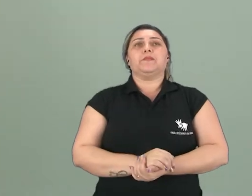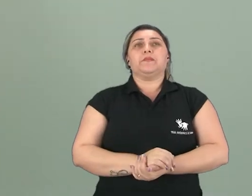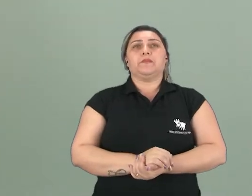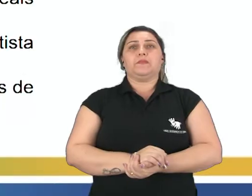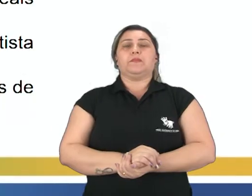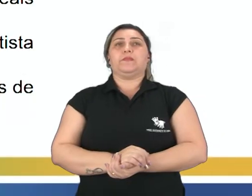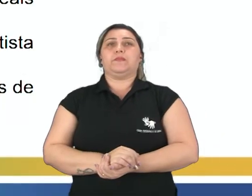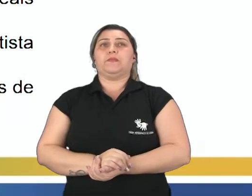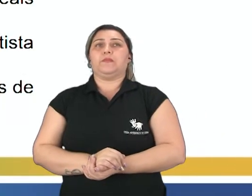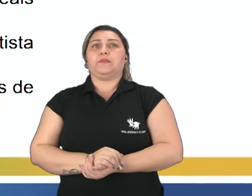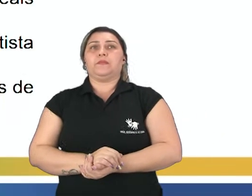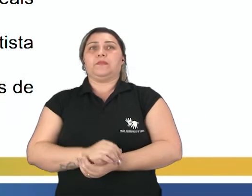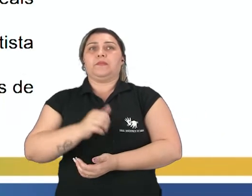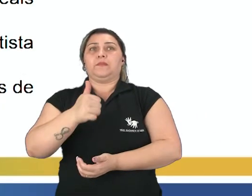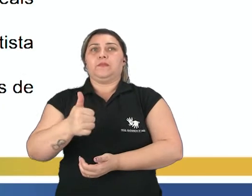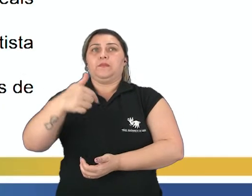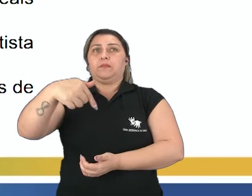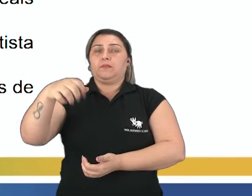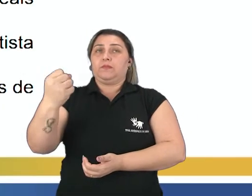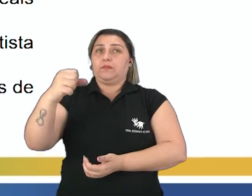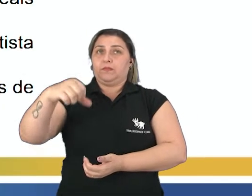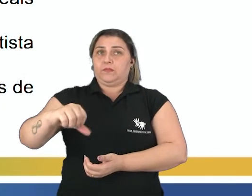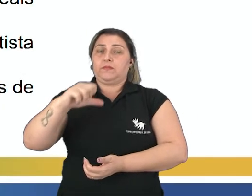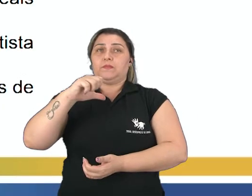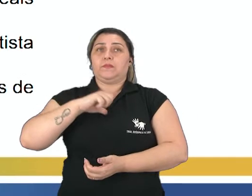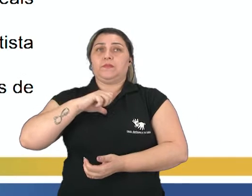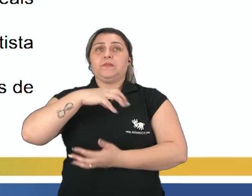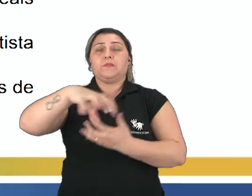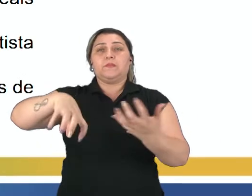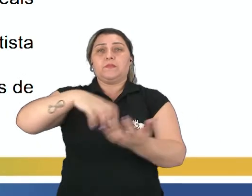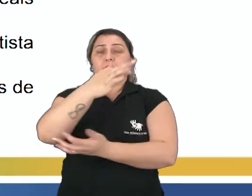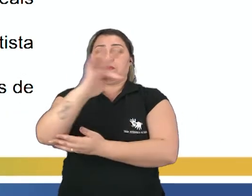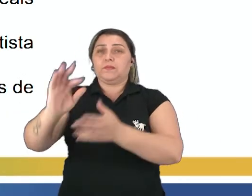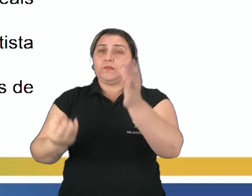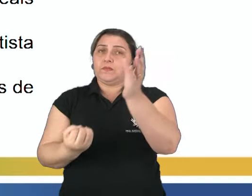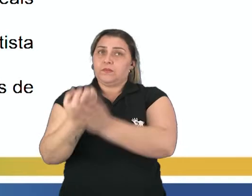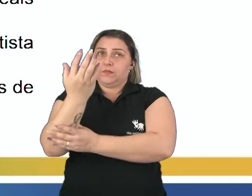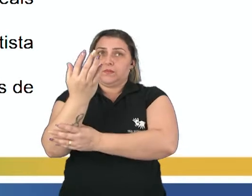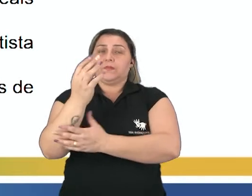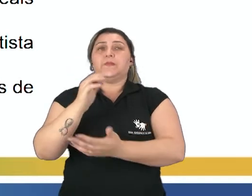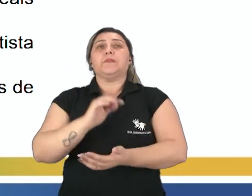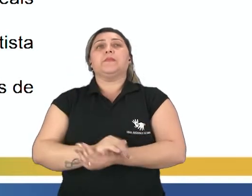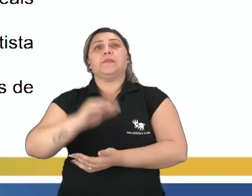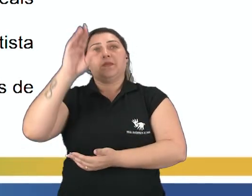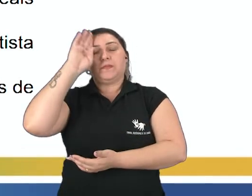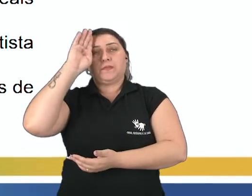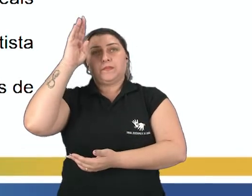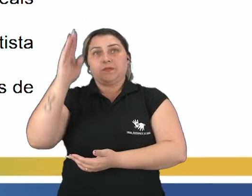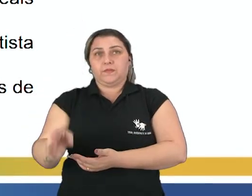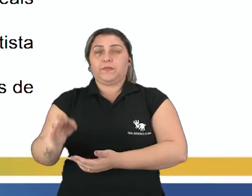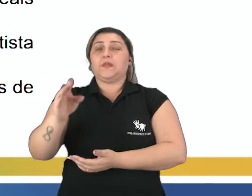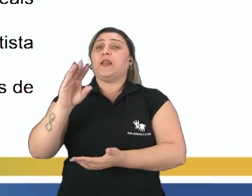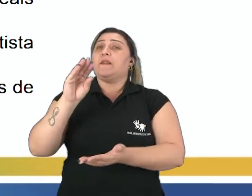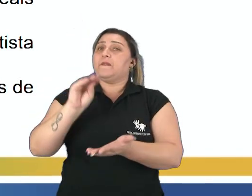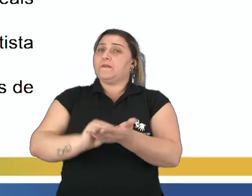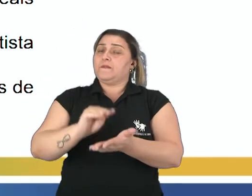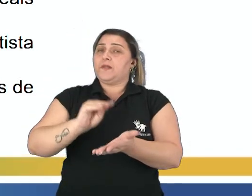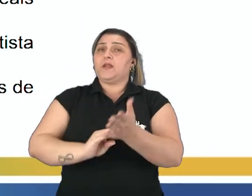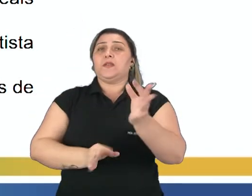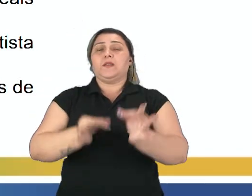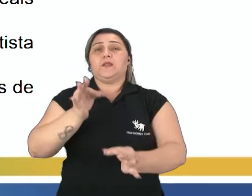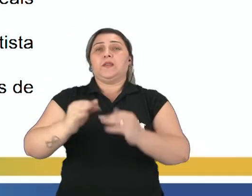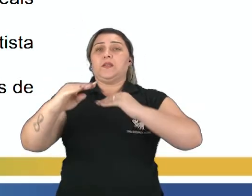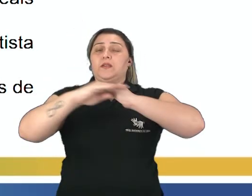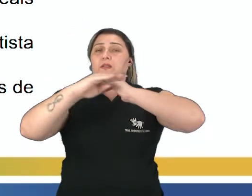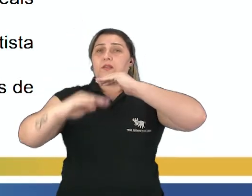E aí, em 1789, a gente tem a Revolução na França, que vai surgir por conta principalmente dessas injustiças e